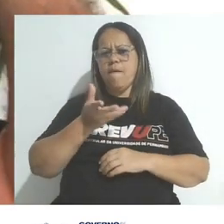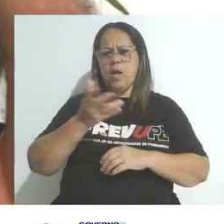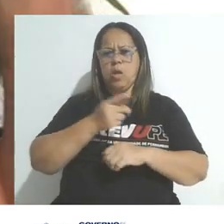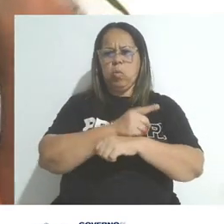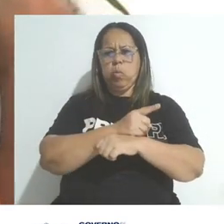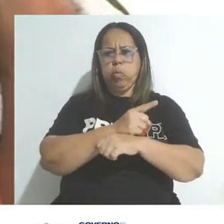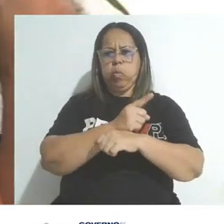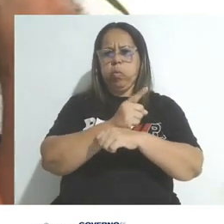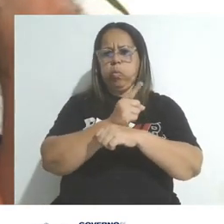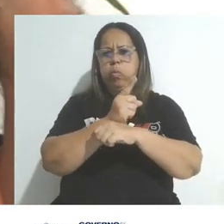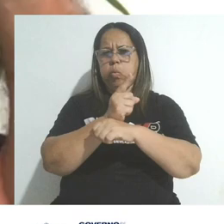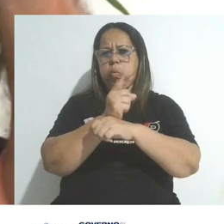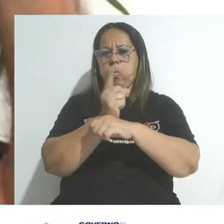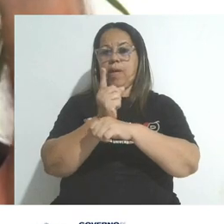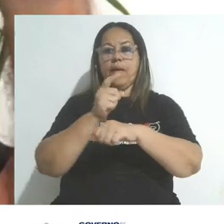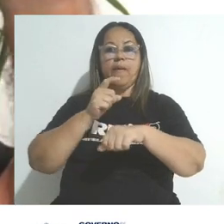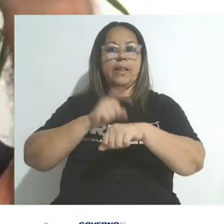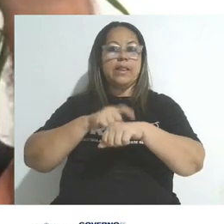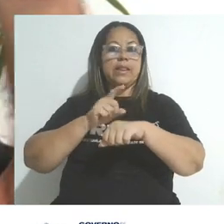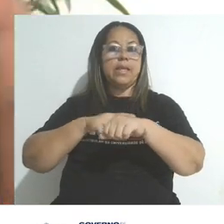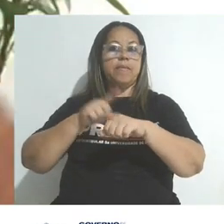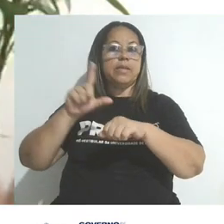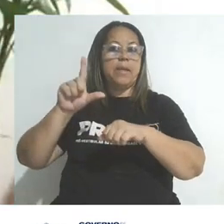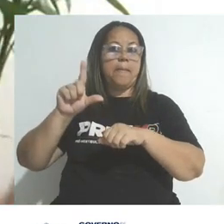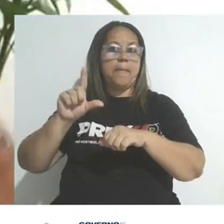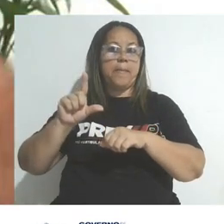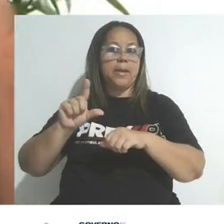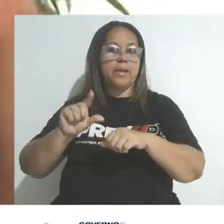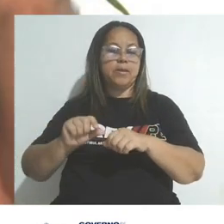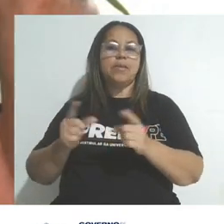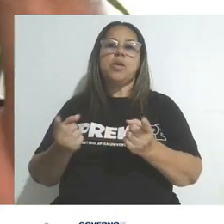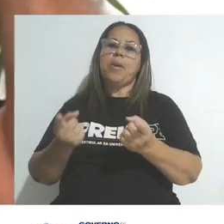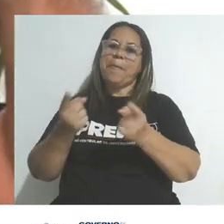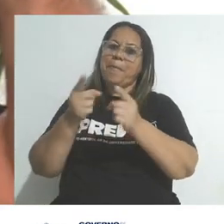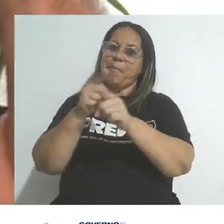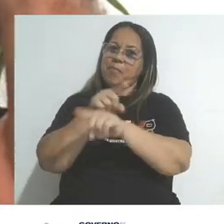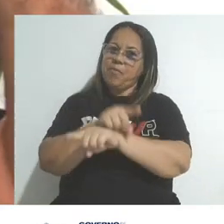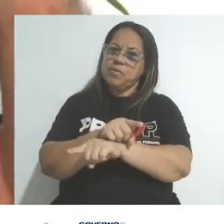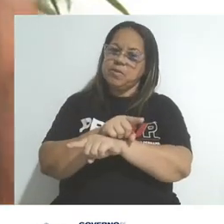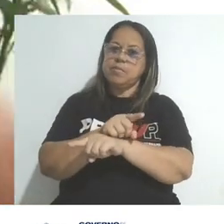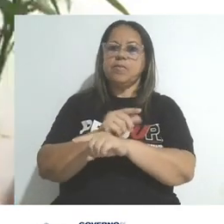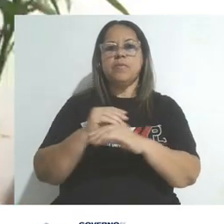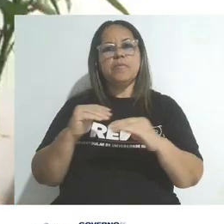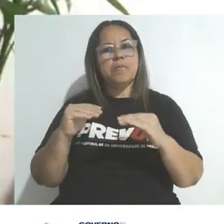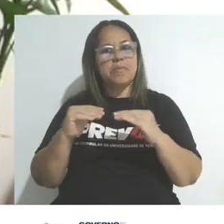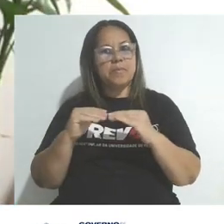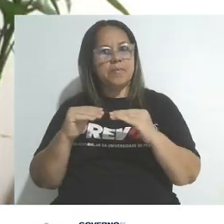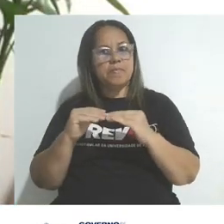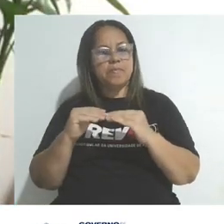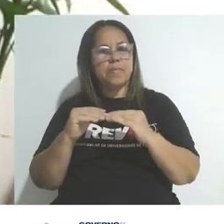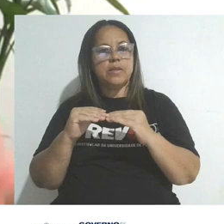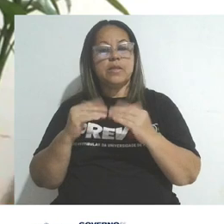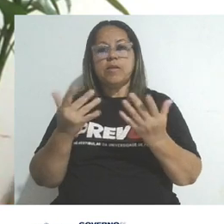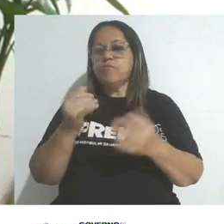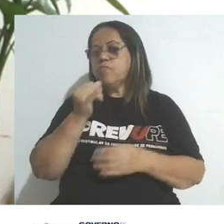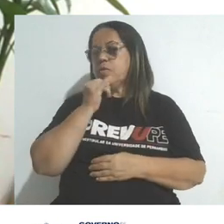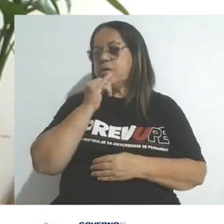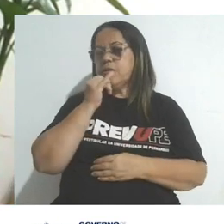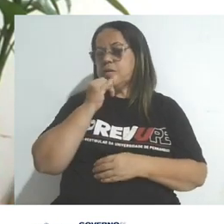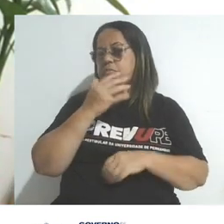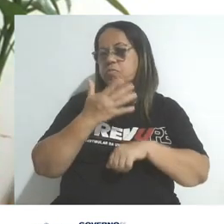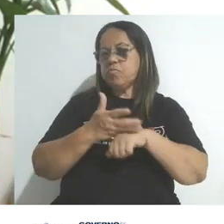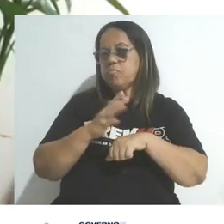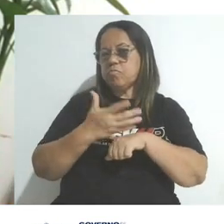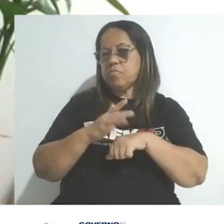velocidade, menor será o tempo. Isso será de forma inversamente proporcional, né? Então, são exemplos muito práticos